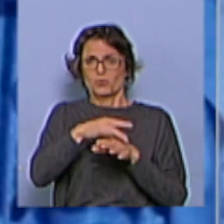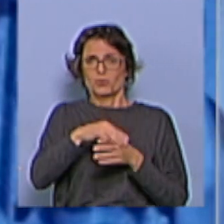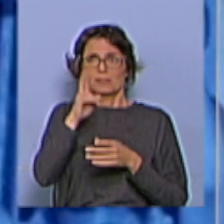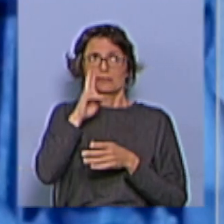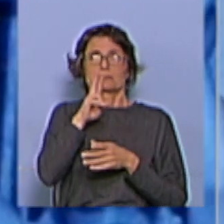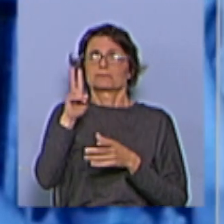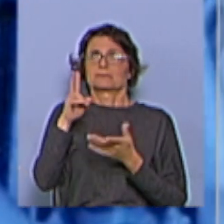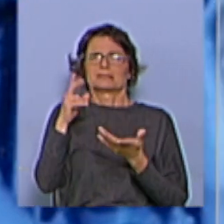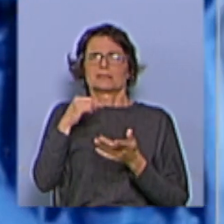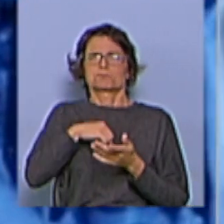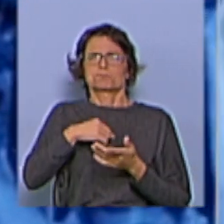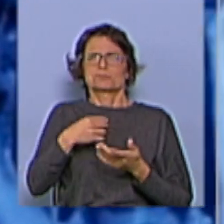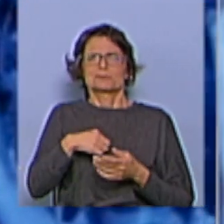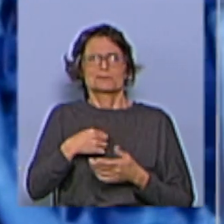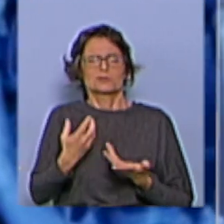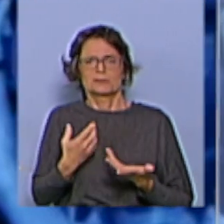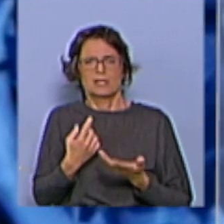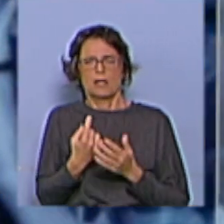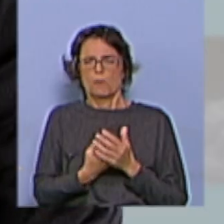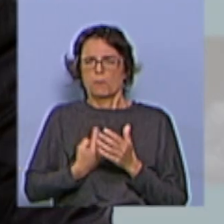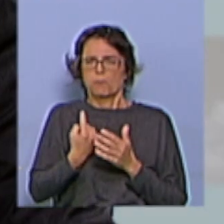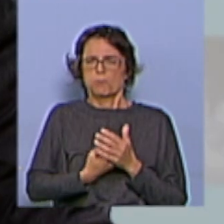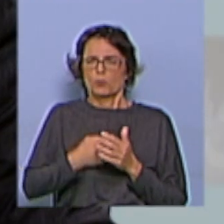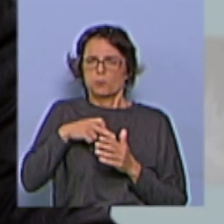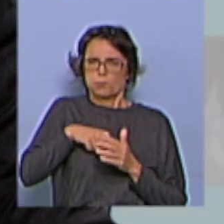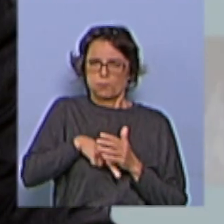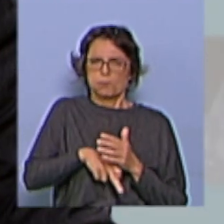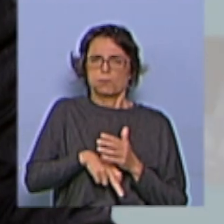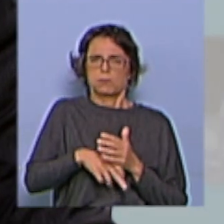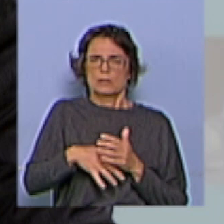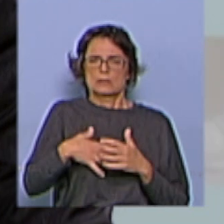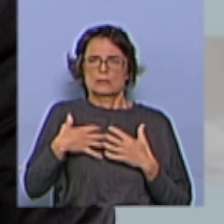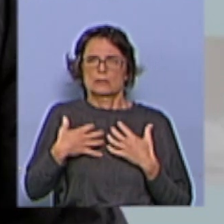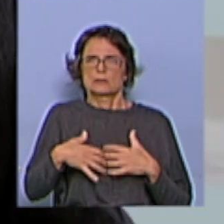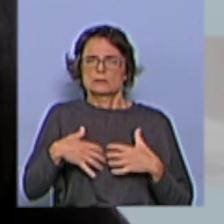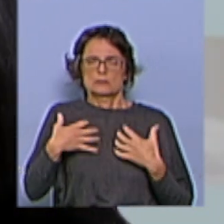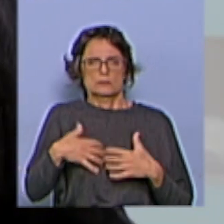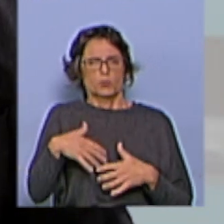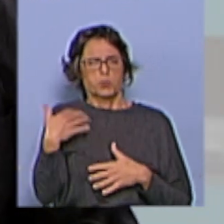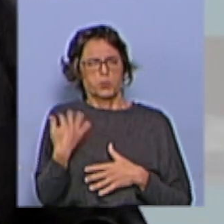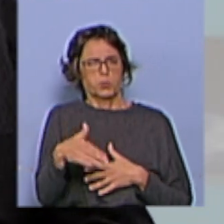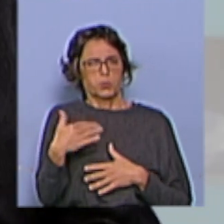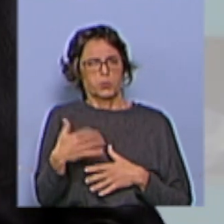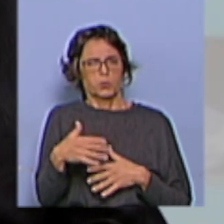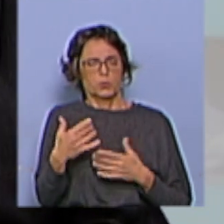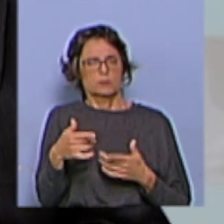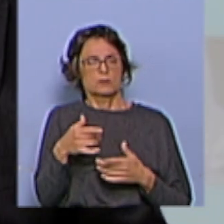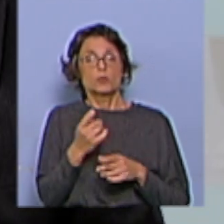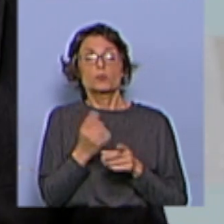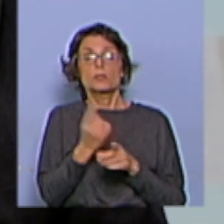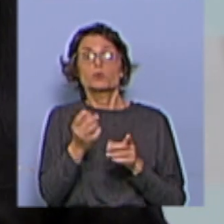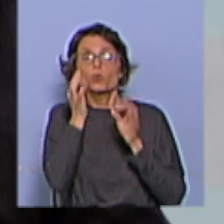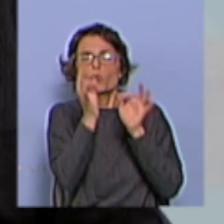como é que ele se sentia. A solidão devia ser muito maior, a angústia devia ser muito maior, porque depois se privilegiam muitos aspectos